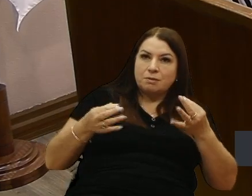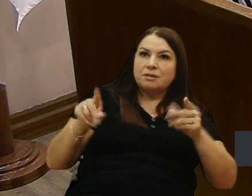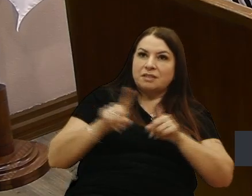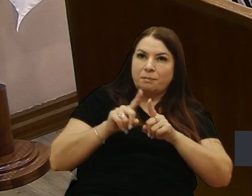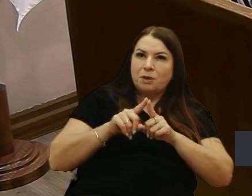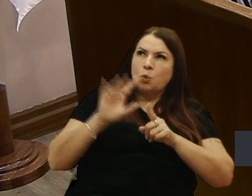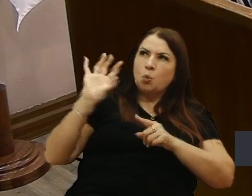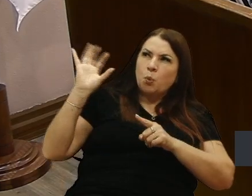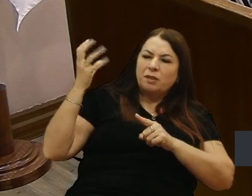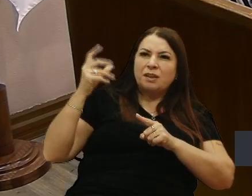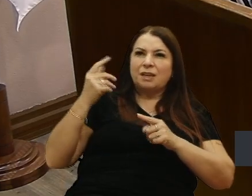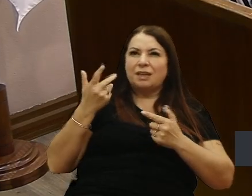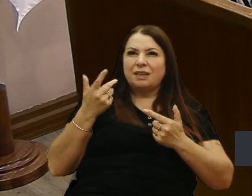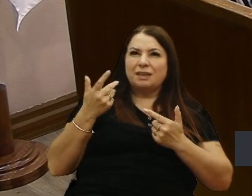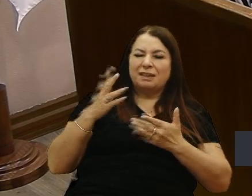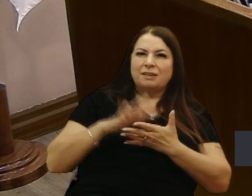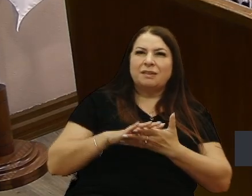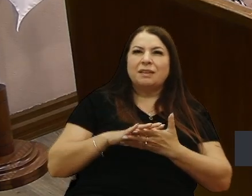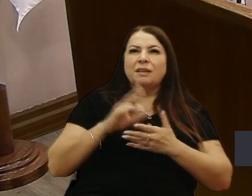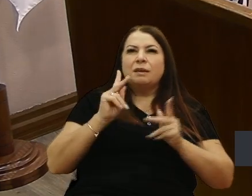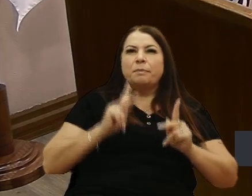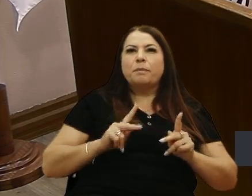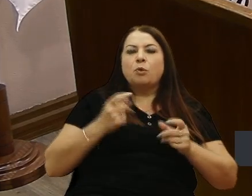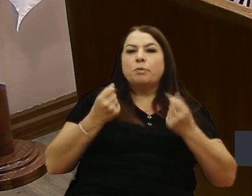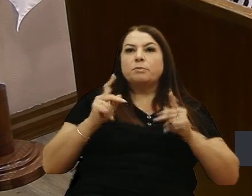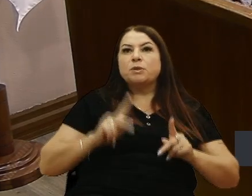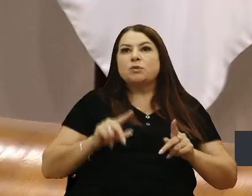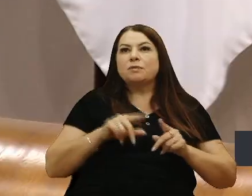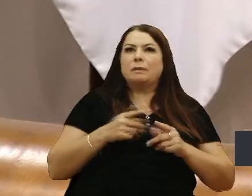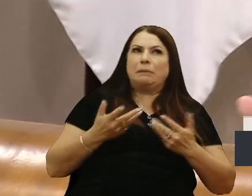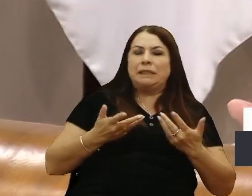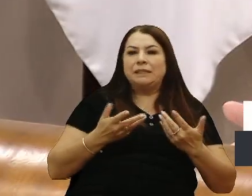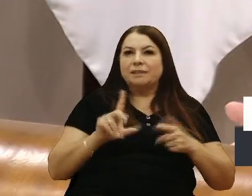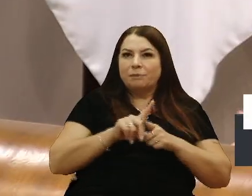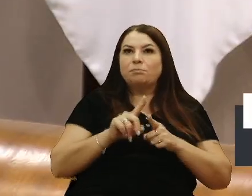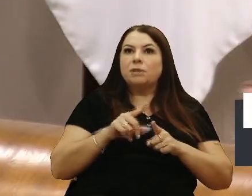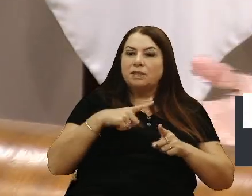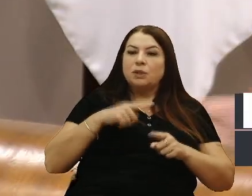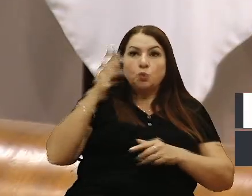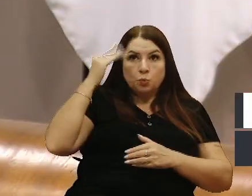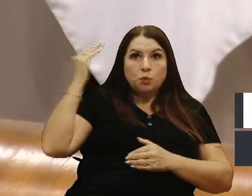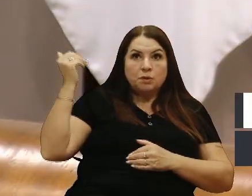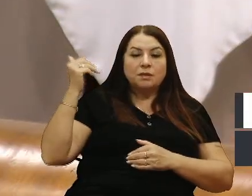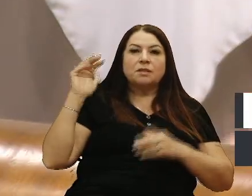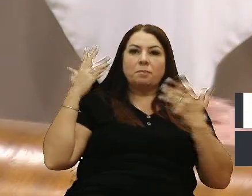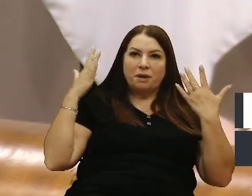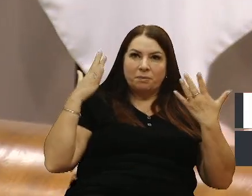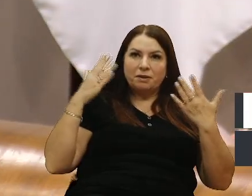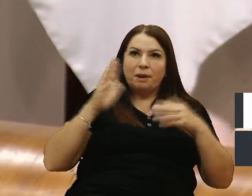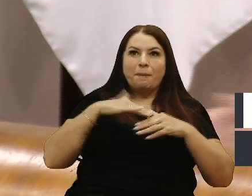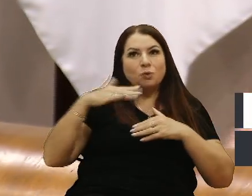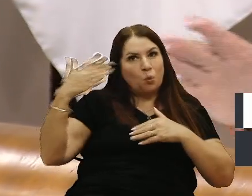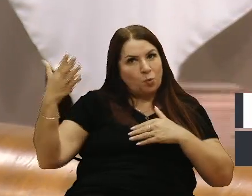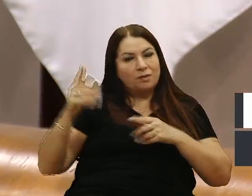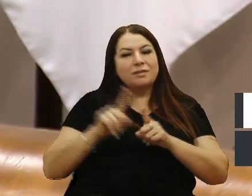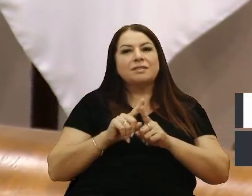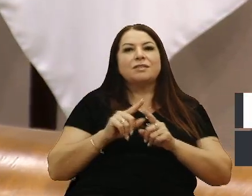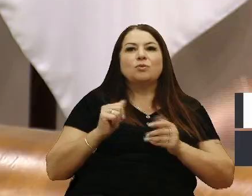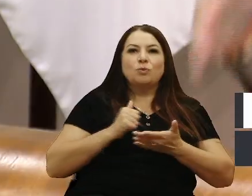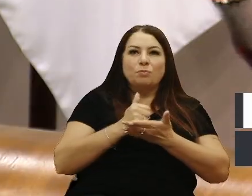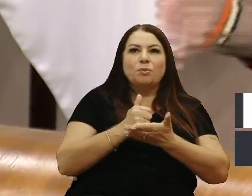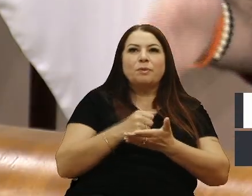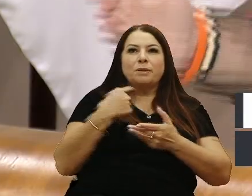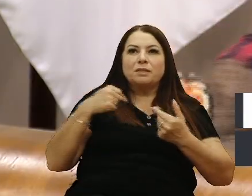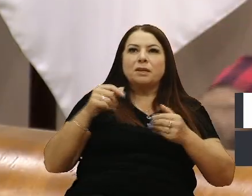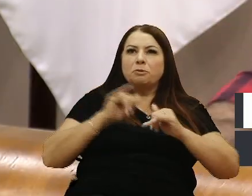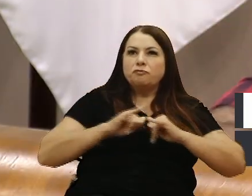com o tempo ali meio incerto, algumas pessoas às vezes ficam meio assim, mas mesmo assim foi um sucesso, né? Parabenizar e que venham muitas outras, né? E contem com nós se precisar de alguma